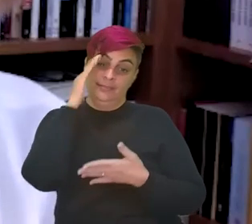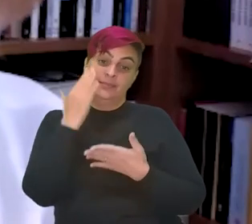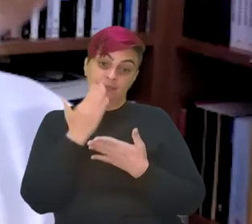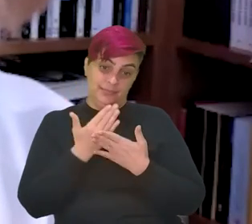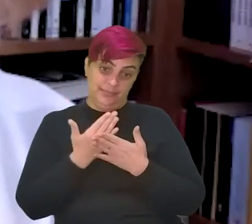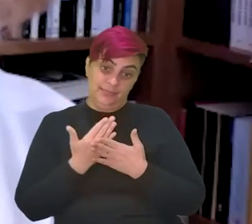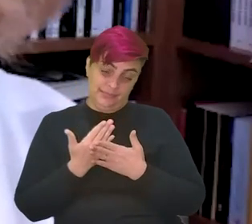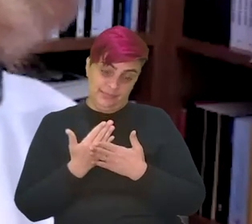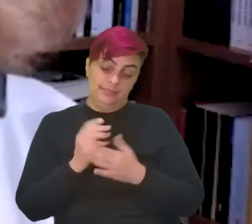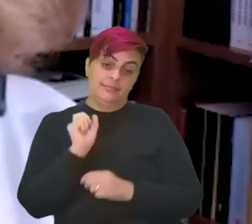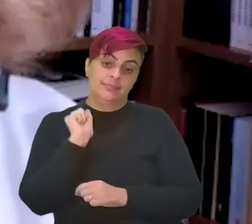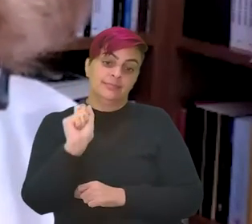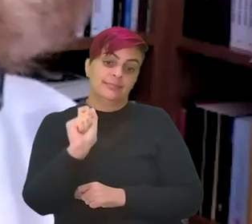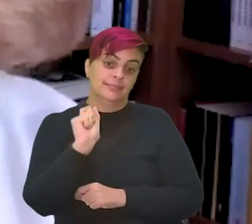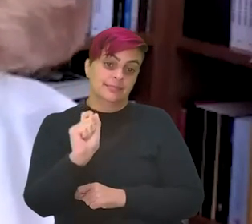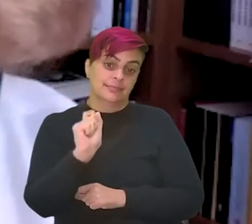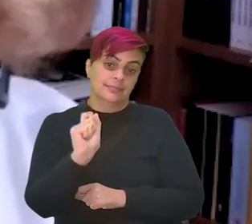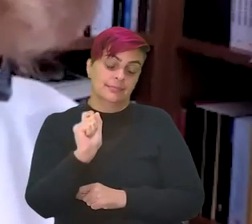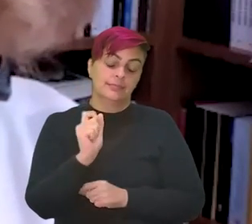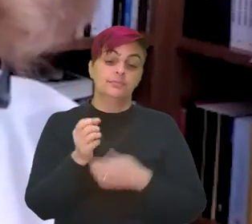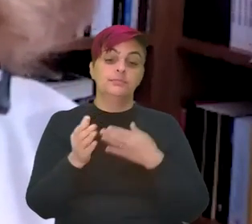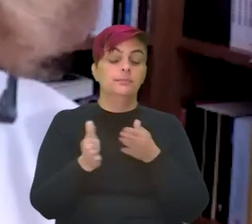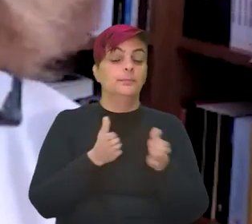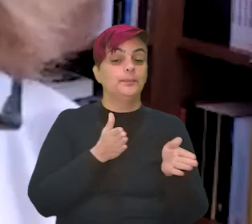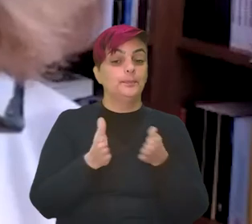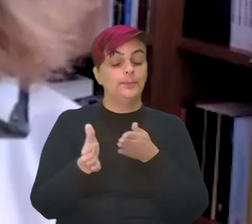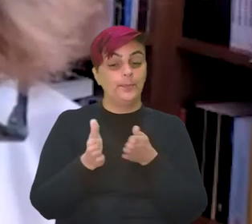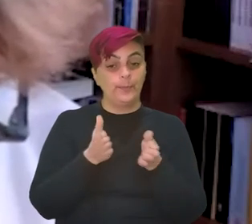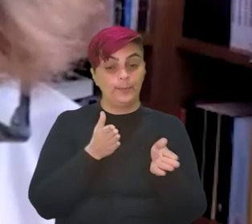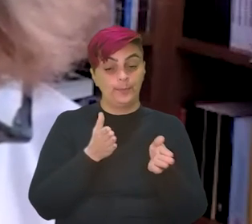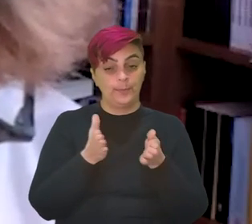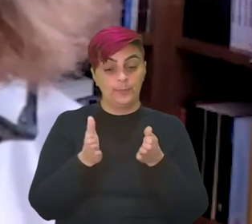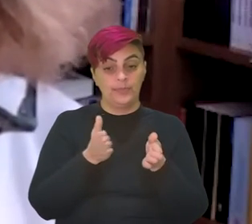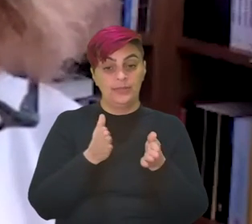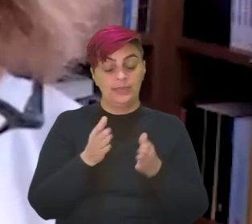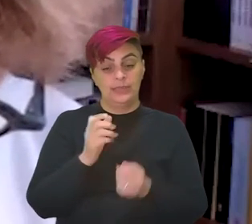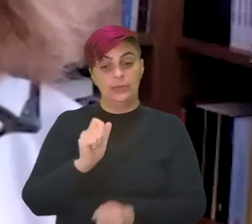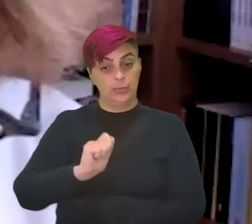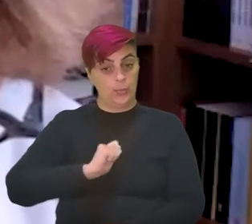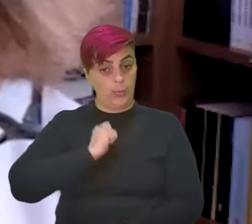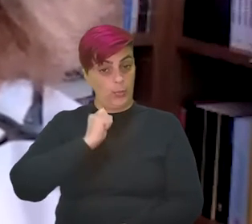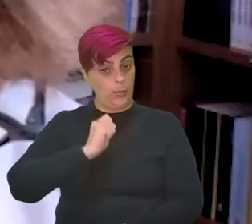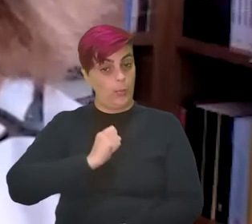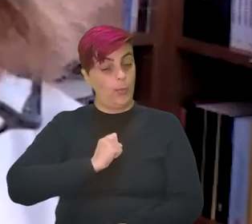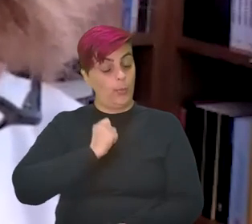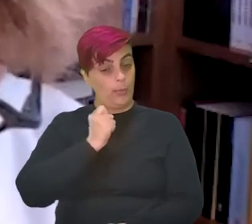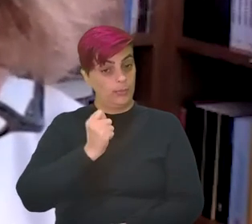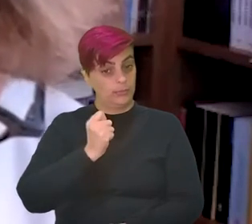Eu creio que é um período em que a